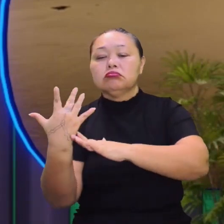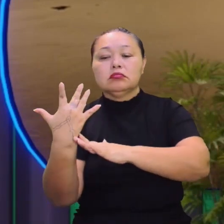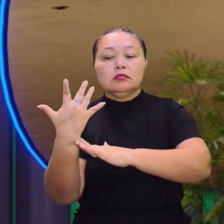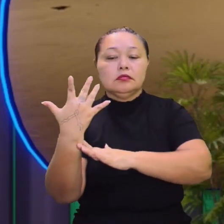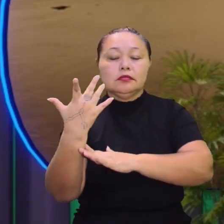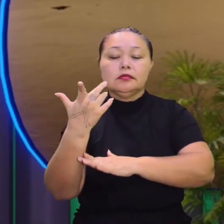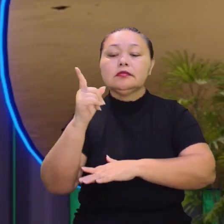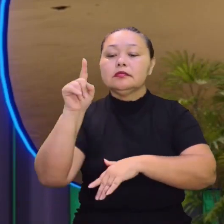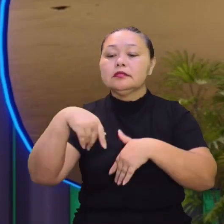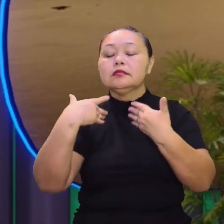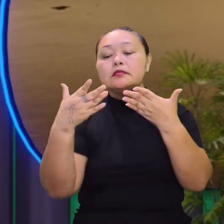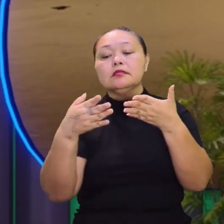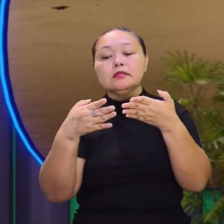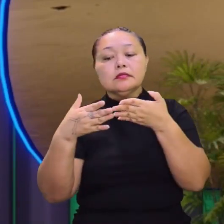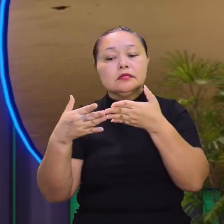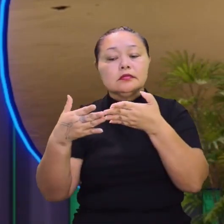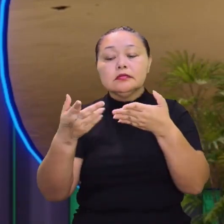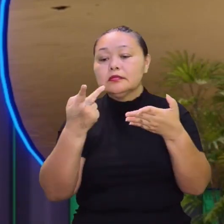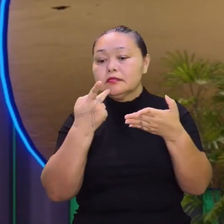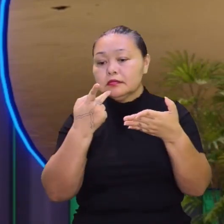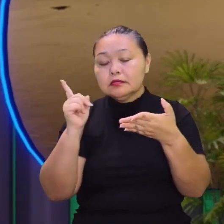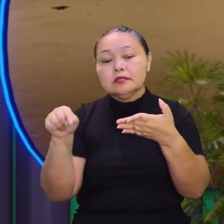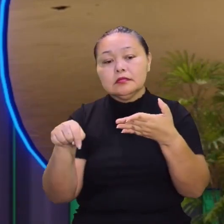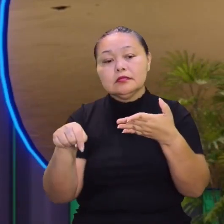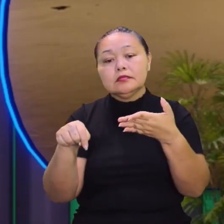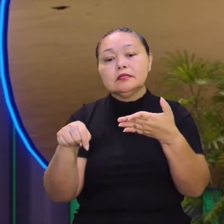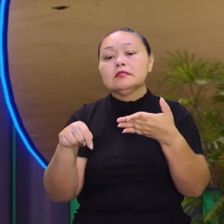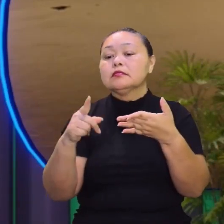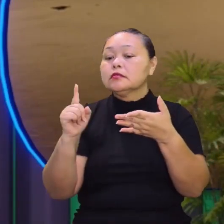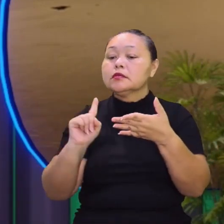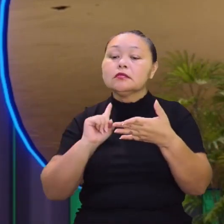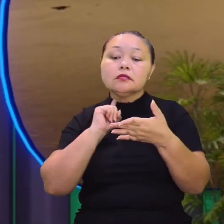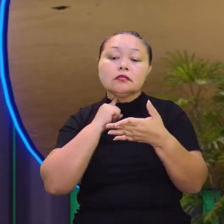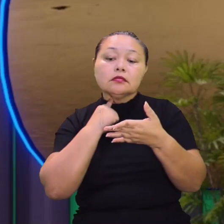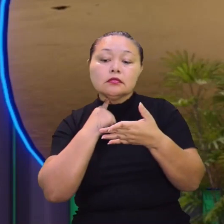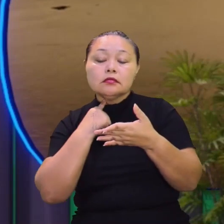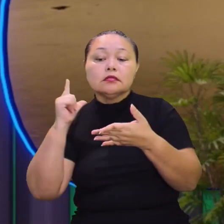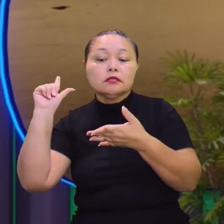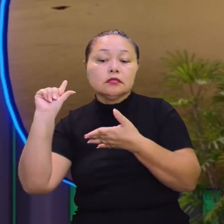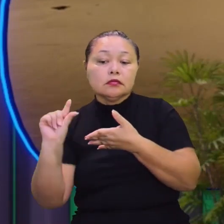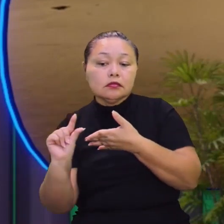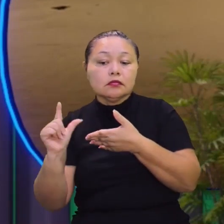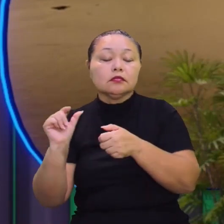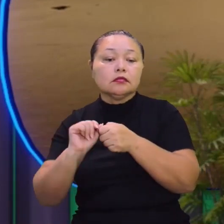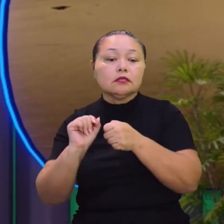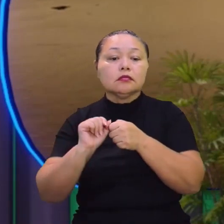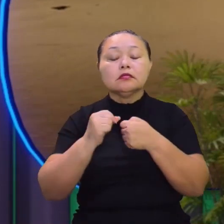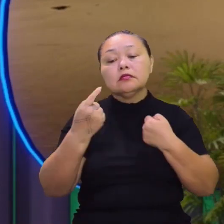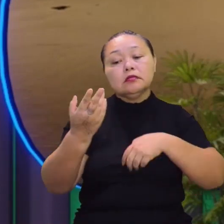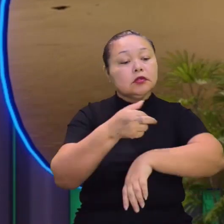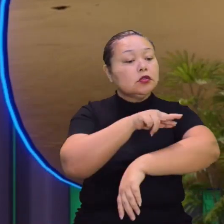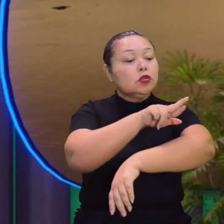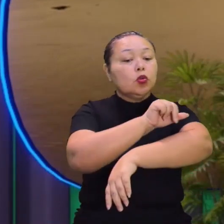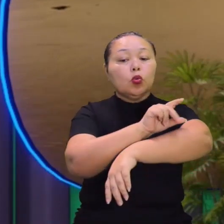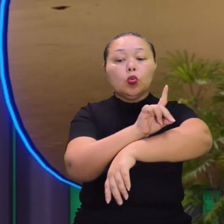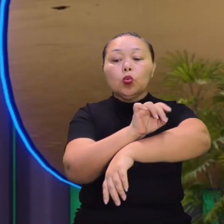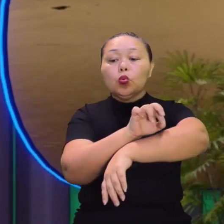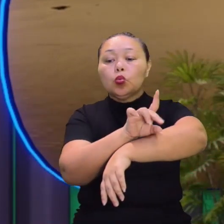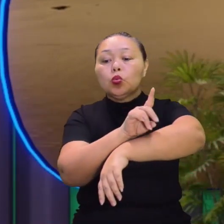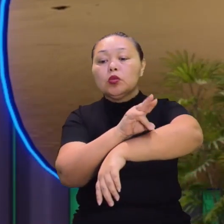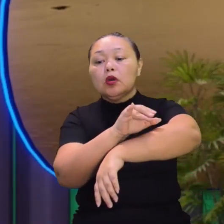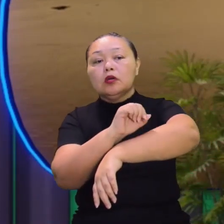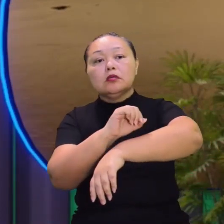Esse transporte, ambientalmente falando, ele polui menos que o transporte rodoviário,